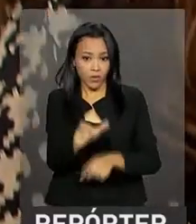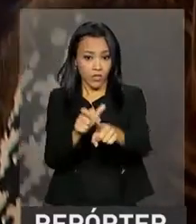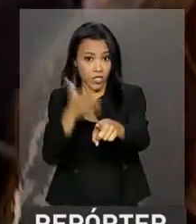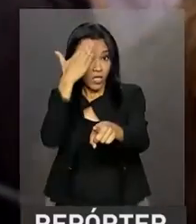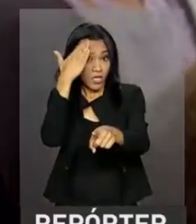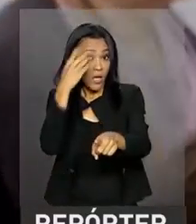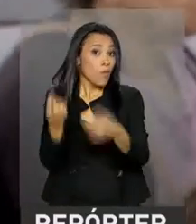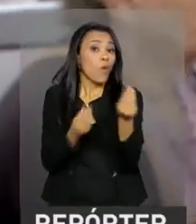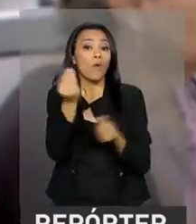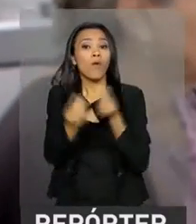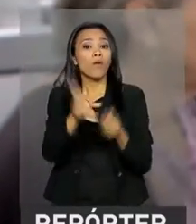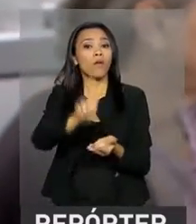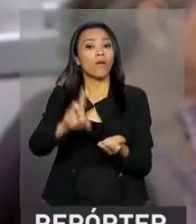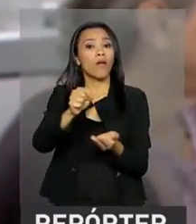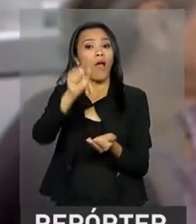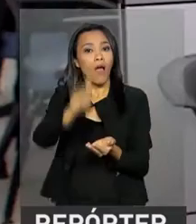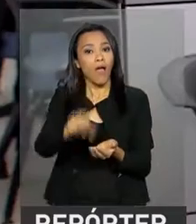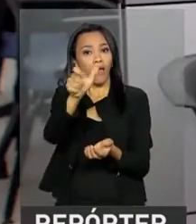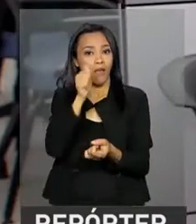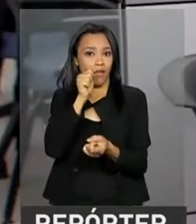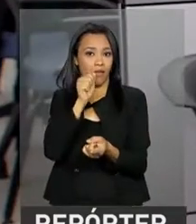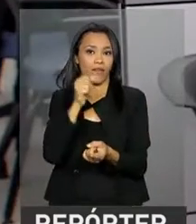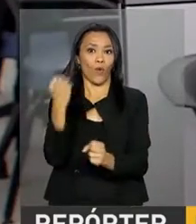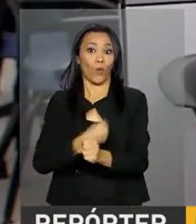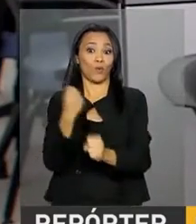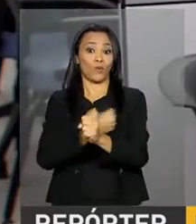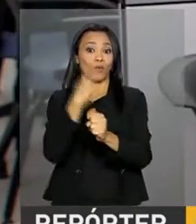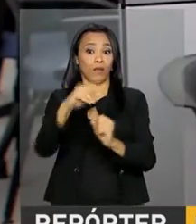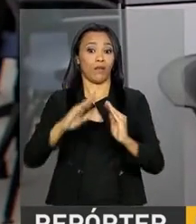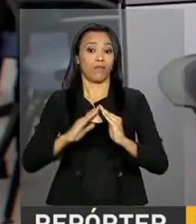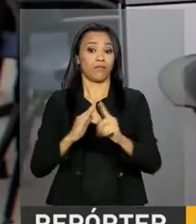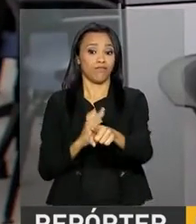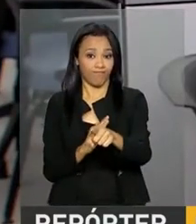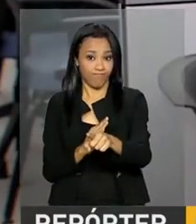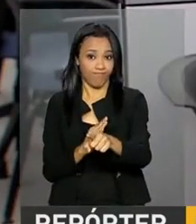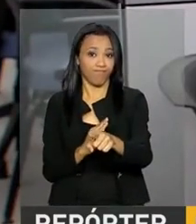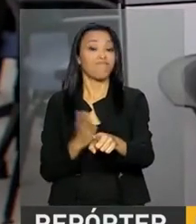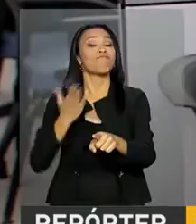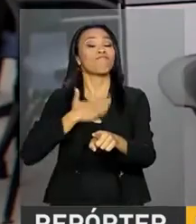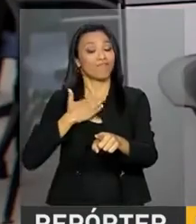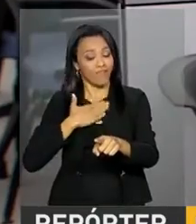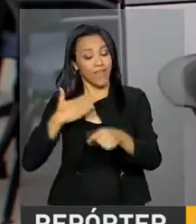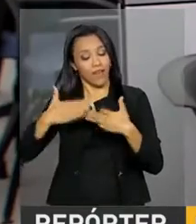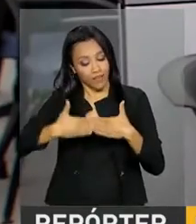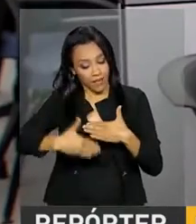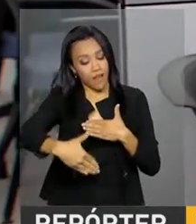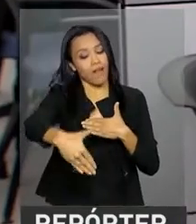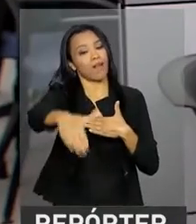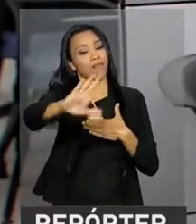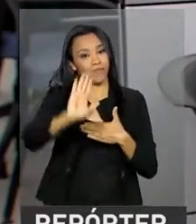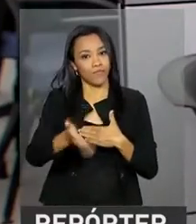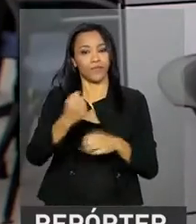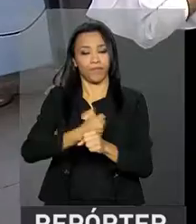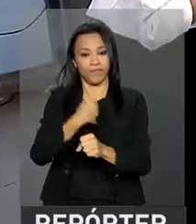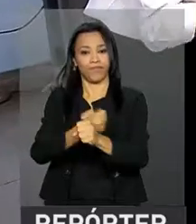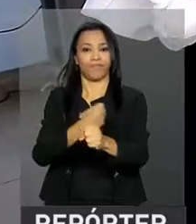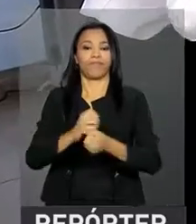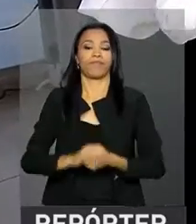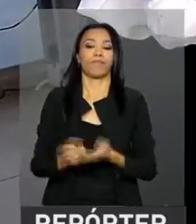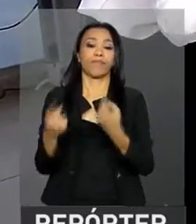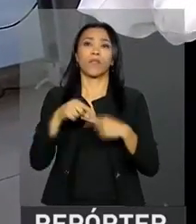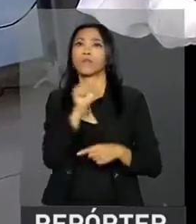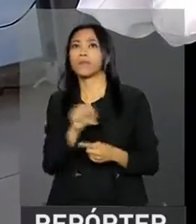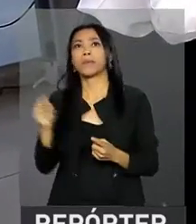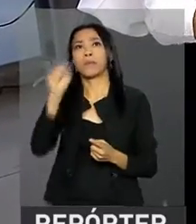sabe onde vai investir é Raimunda. Construí minha casa. Minha obra, né, que está em andamento. Em